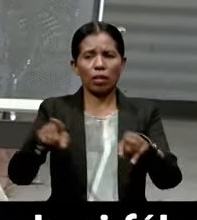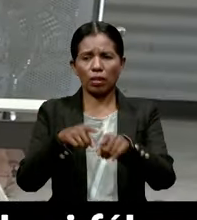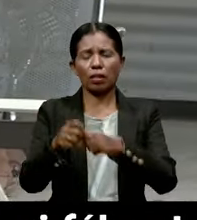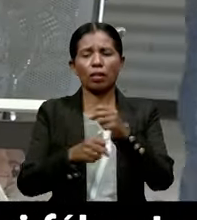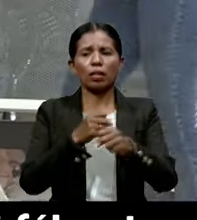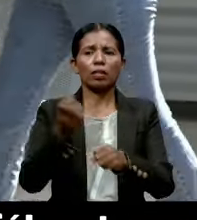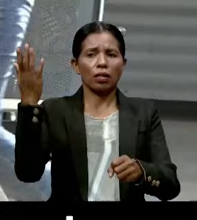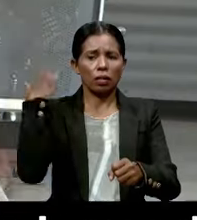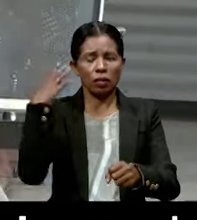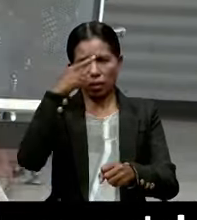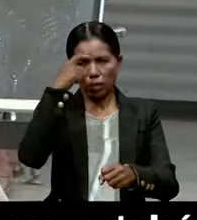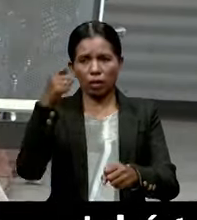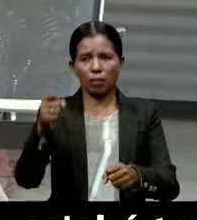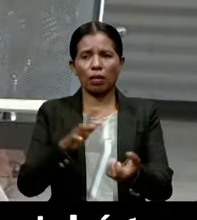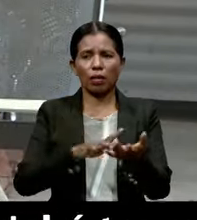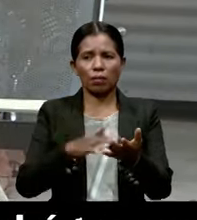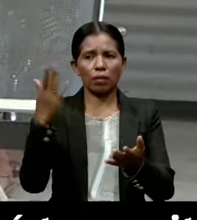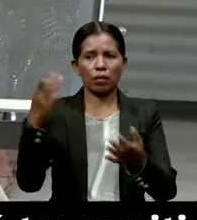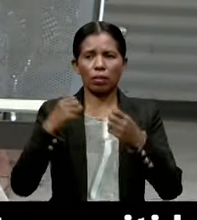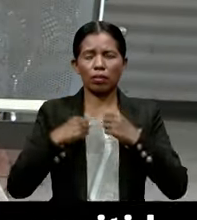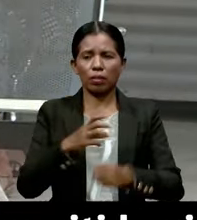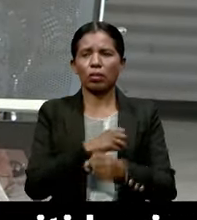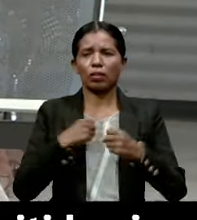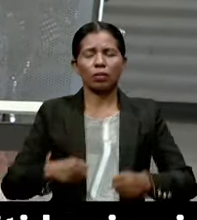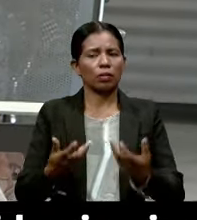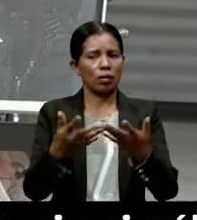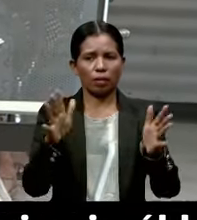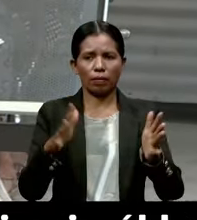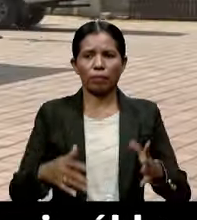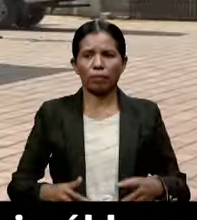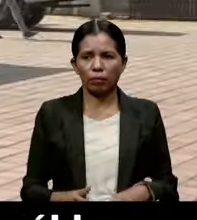antes, tamesto kai moro ki facilidade saúde sira menos equipa cobertura GMN.